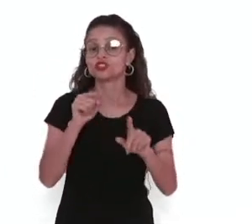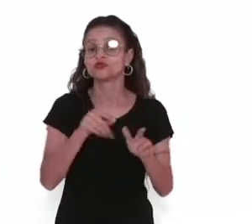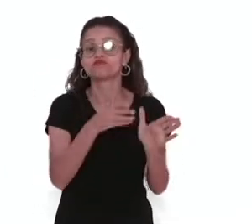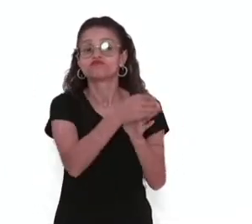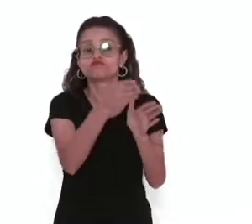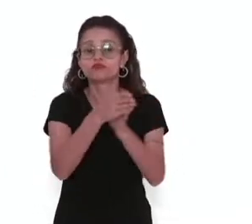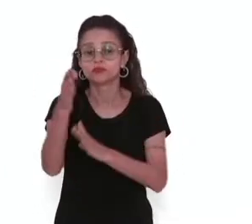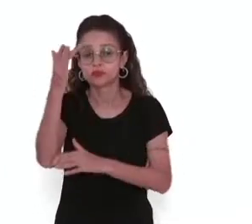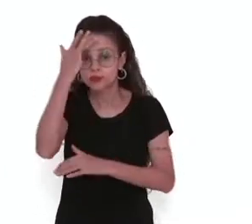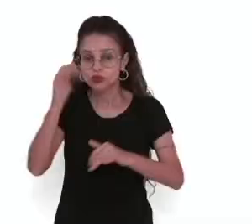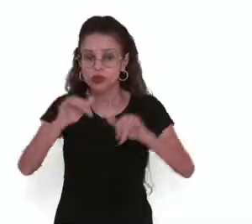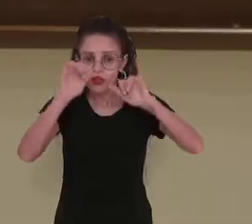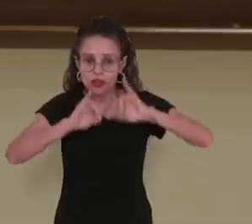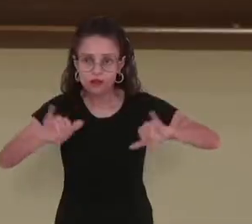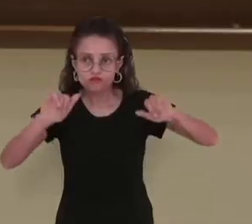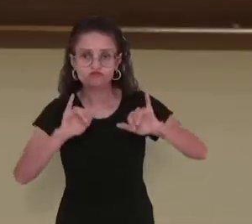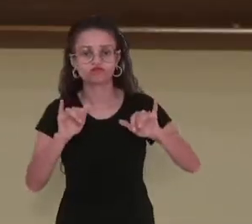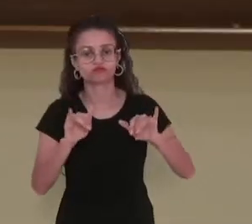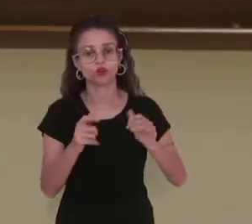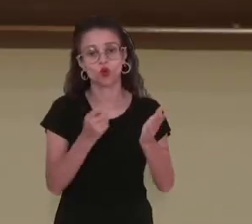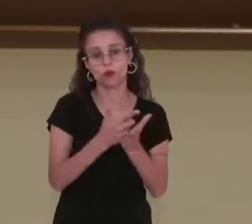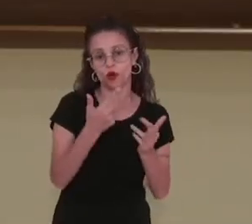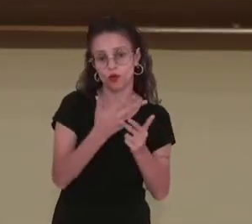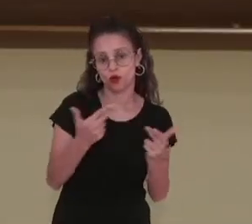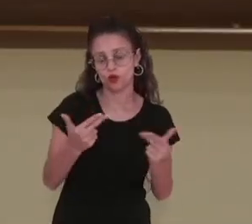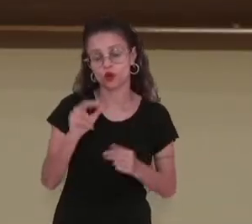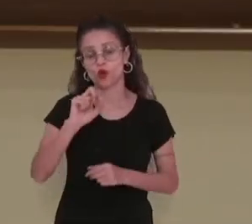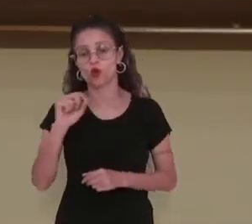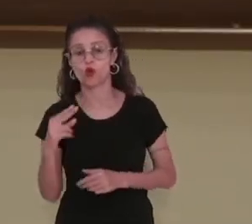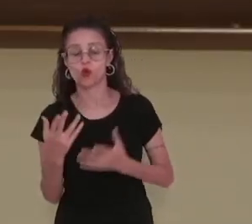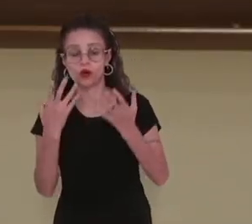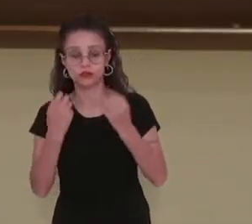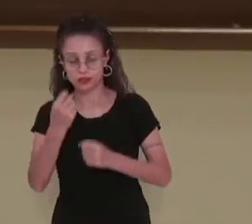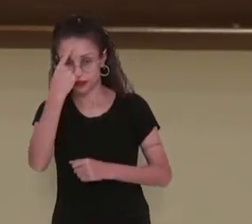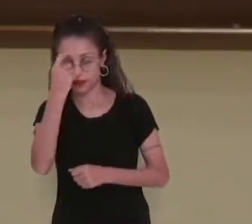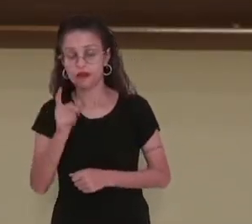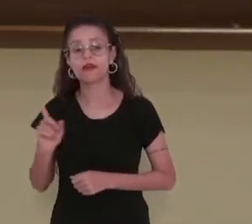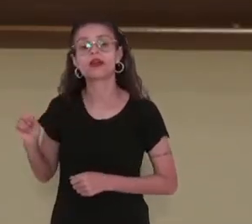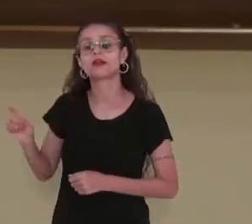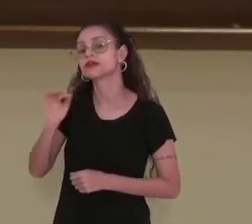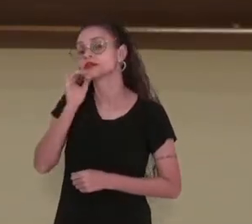algum produto ou aceitar uma ideia. No caso aqui, está fazendo o quê?